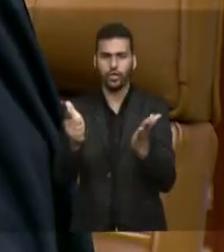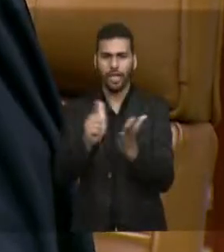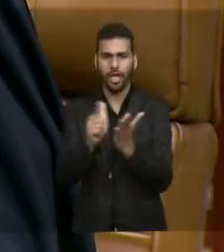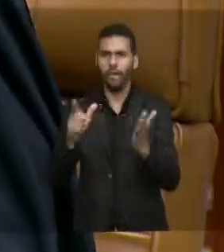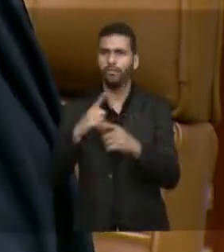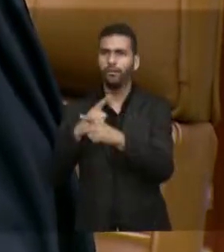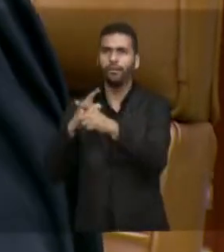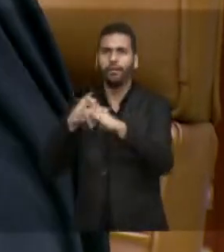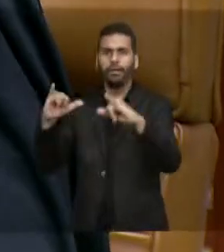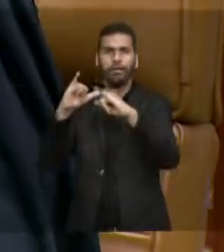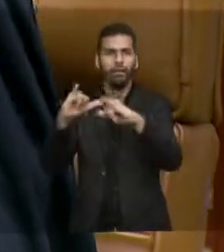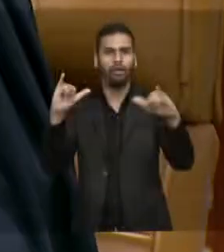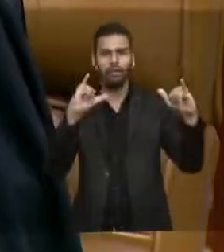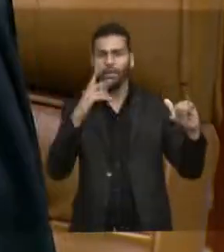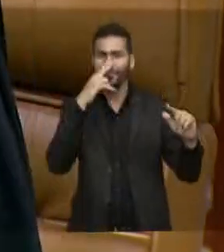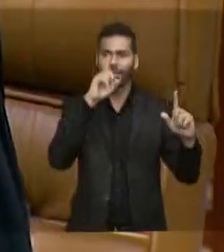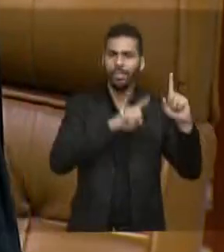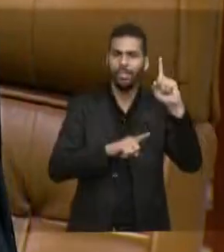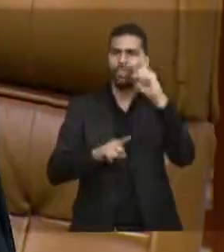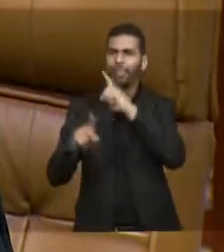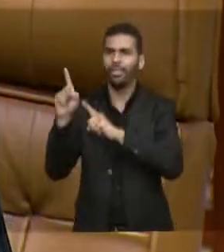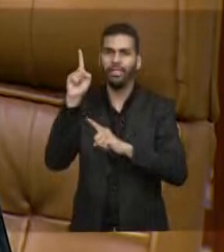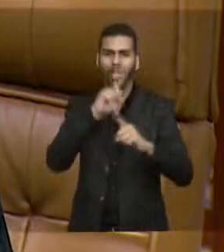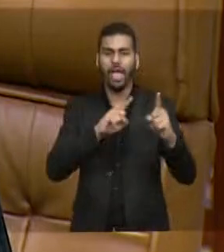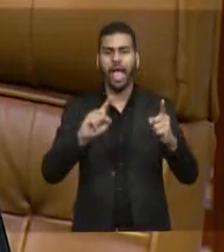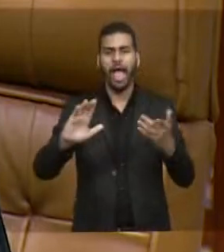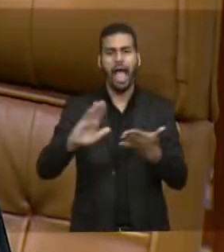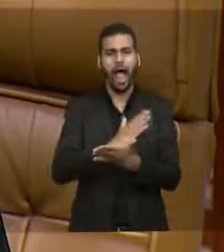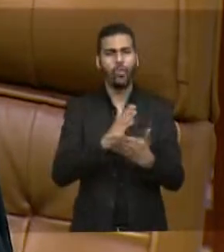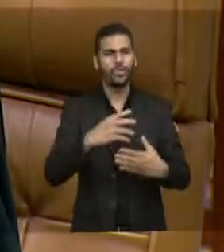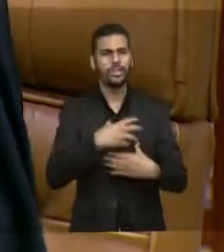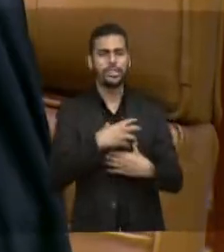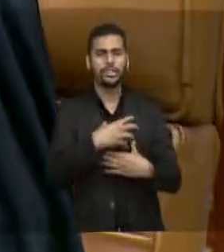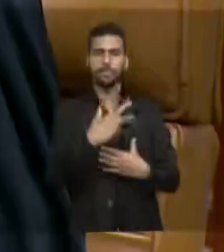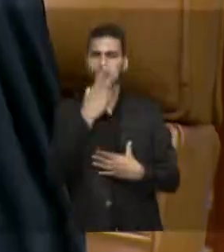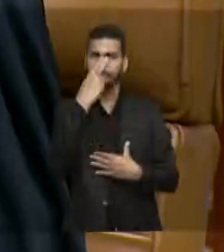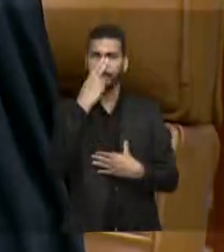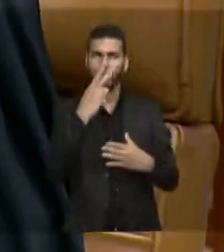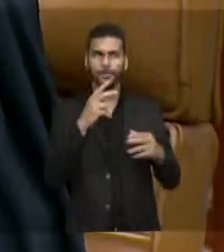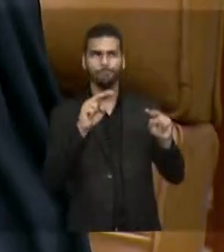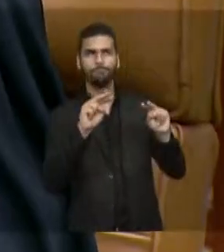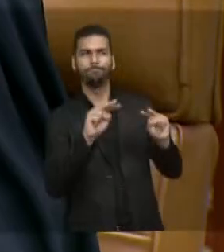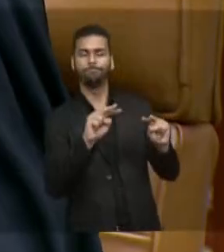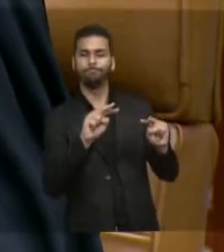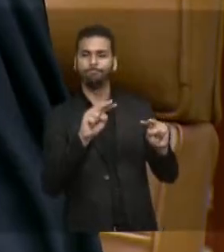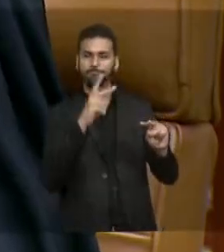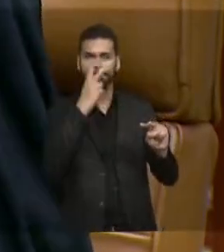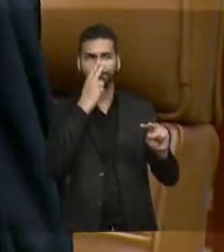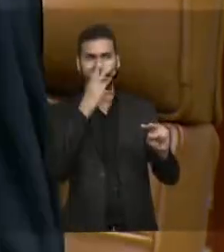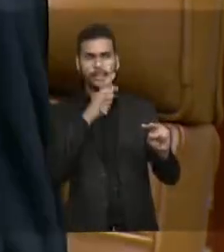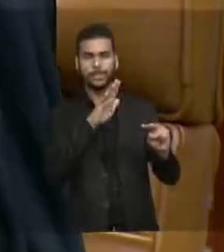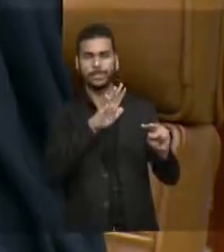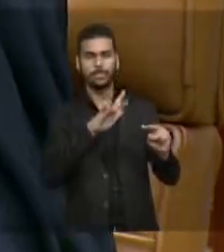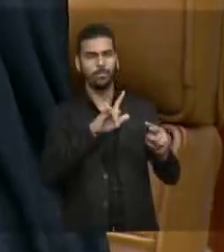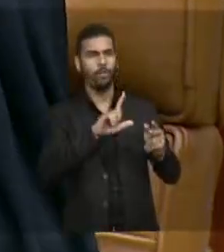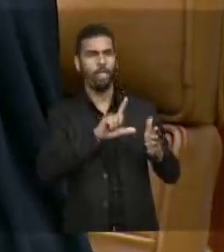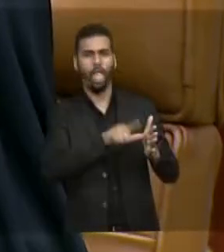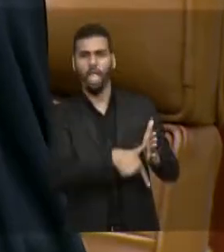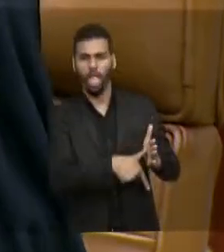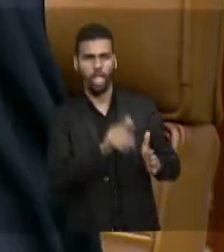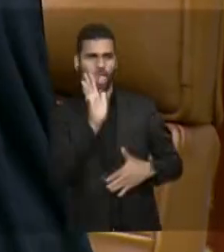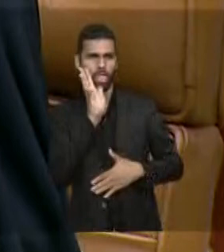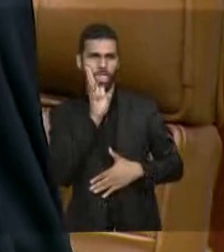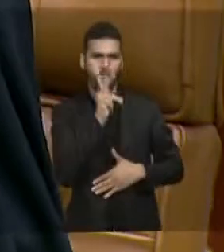alguns podem ter o sentimento de que os procedimentos estão ou atrasados